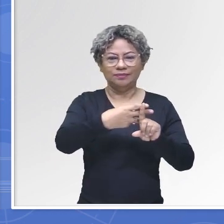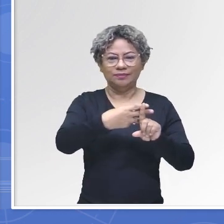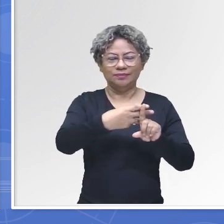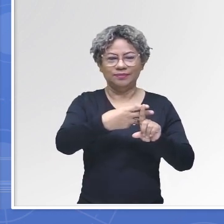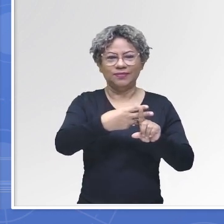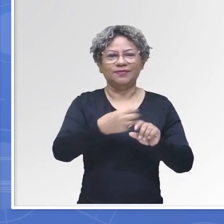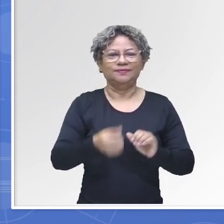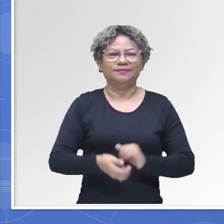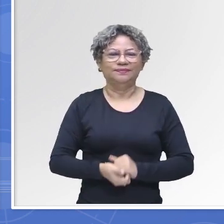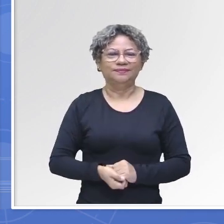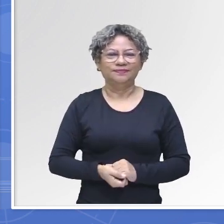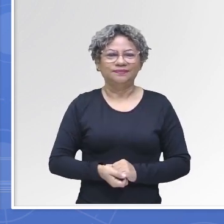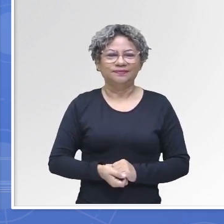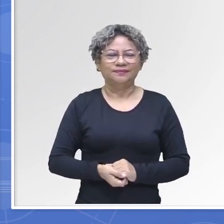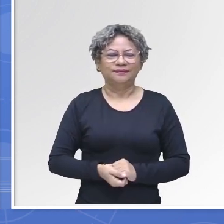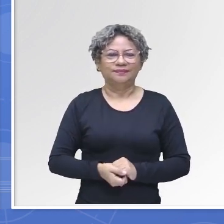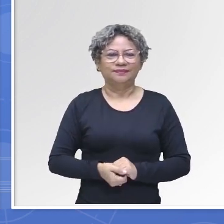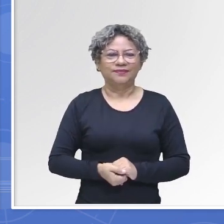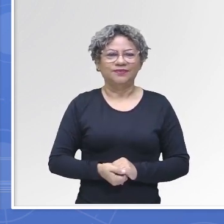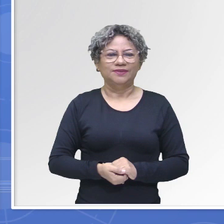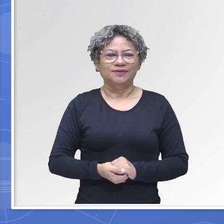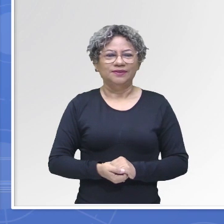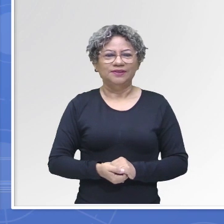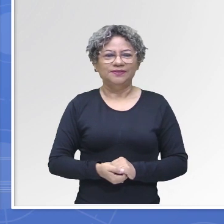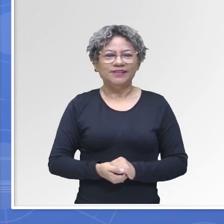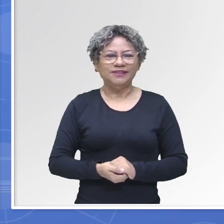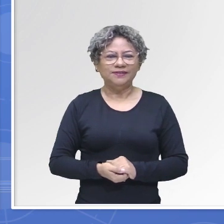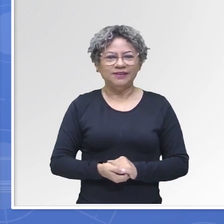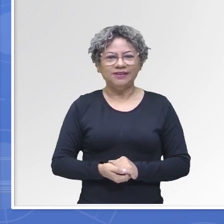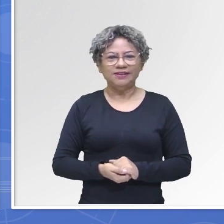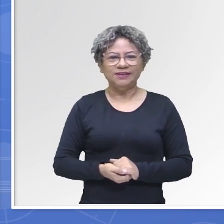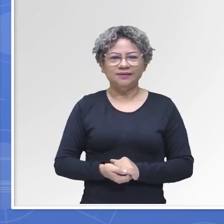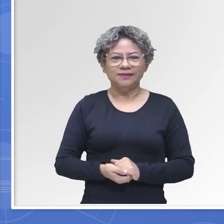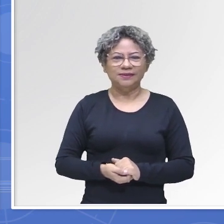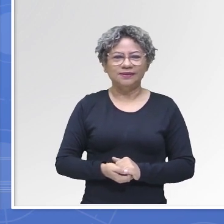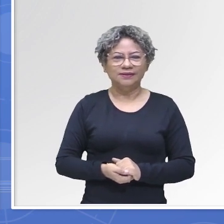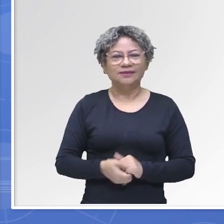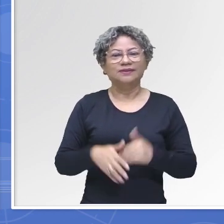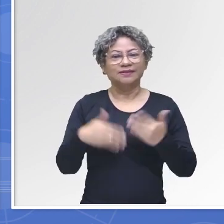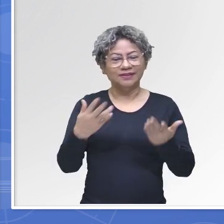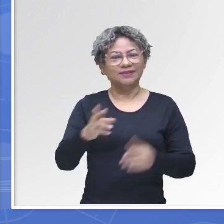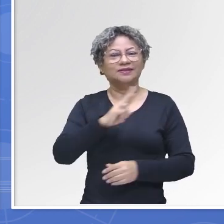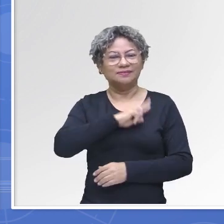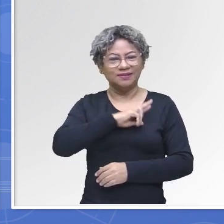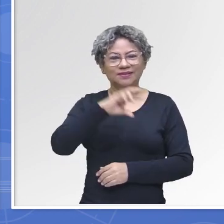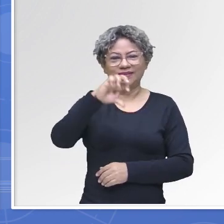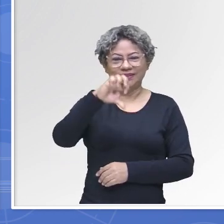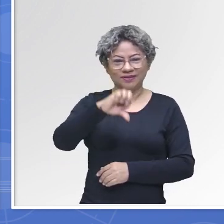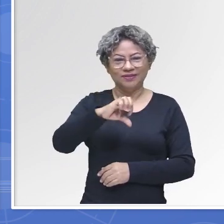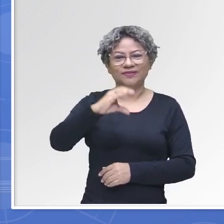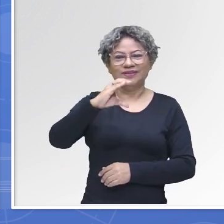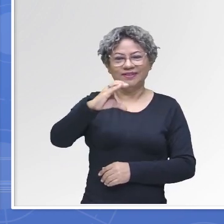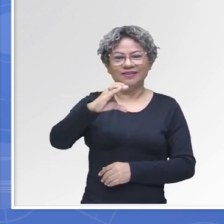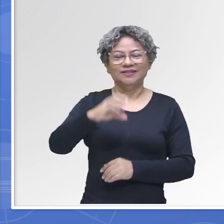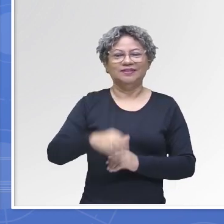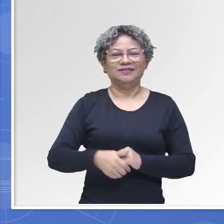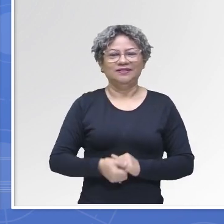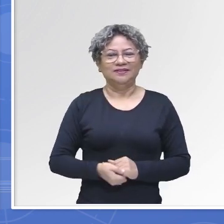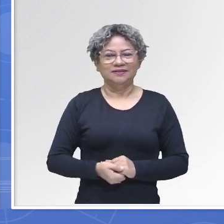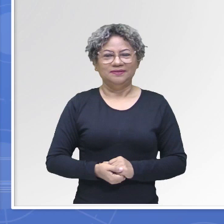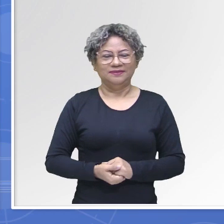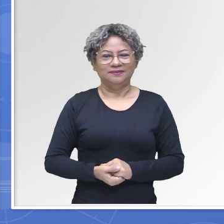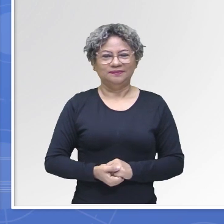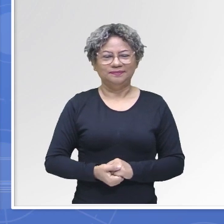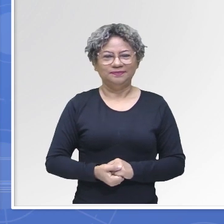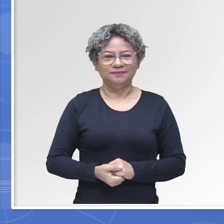anterior, né? Então, nós temos aqui a nossa resposta, a letra C, né? Que foi aí a da maioria. Então, vamos